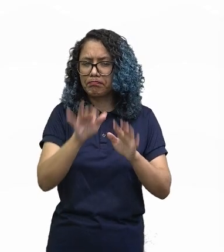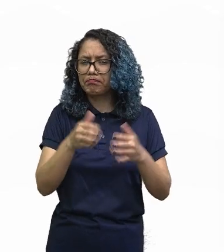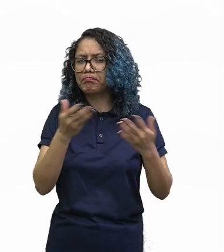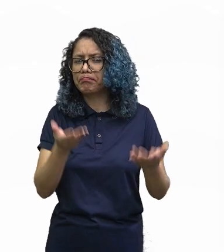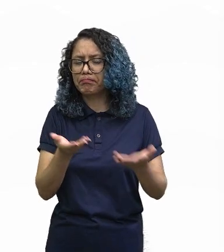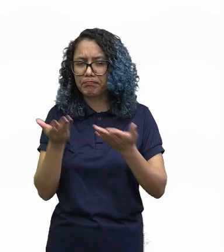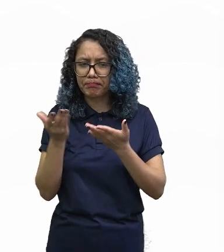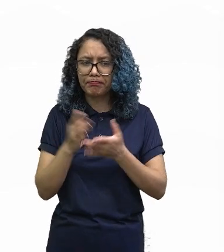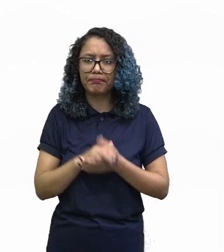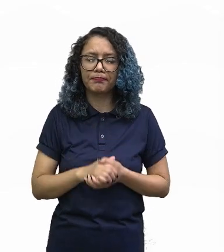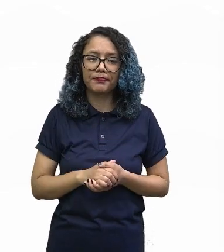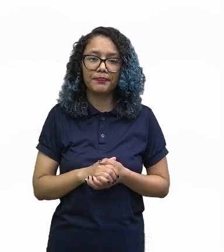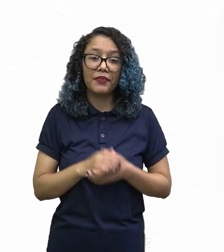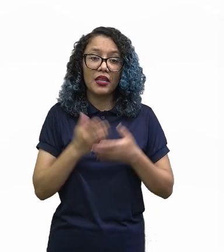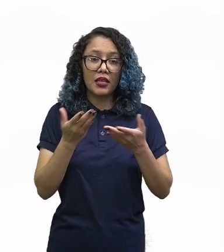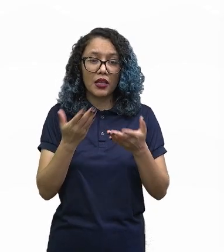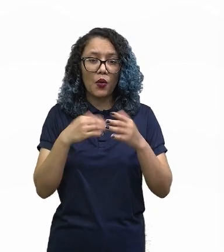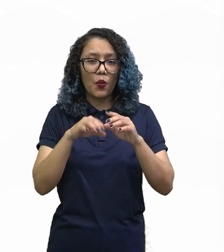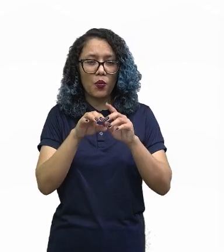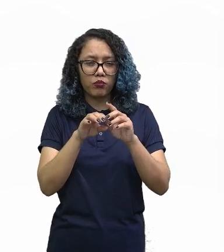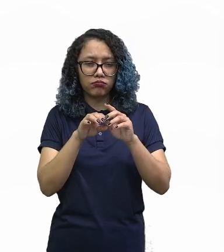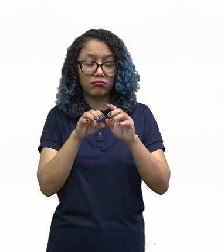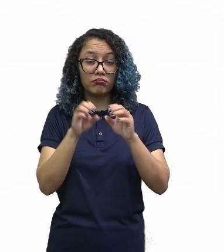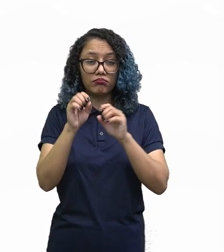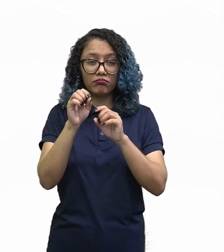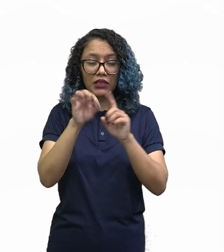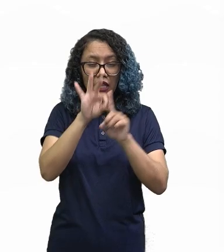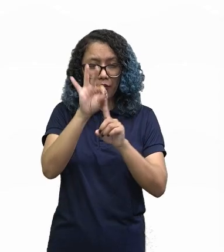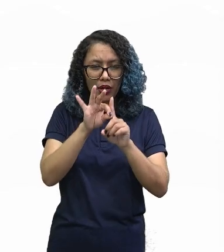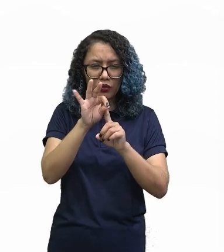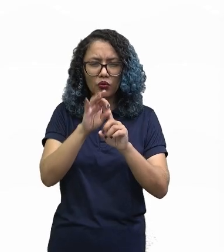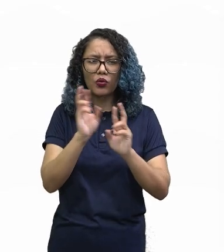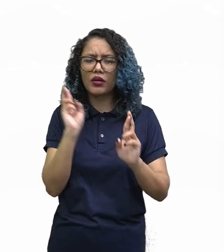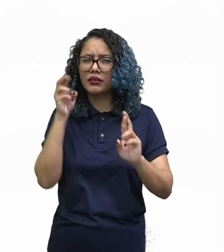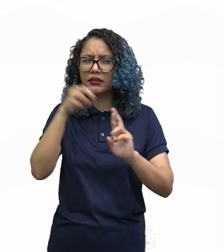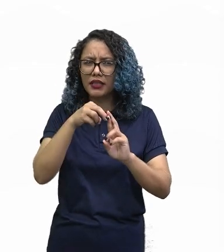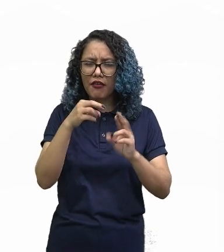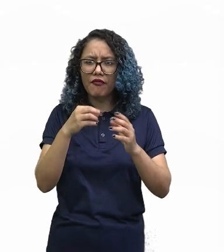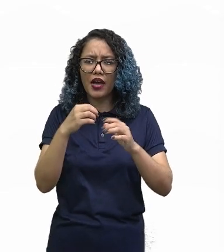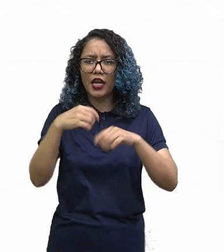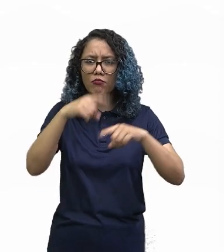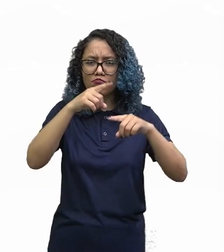só. A temperatura mensura o